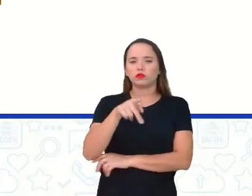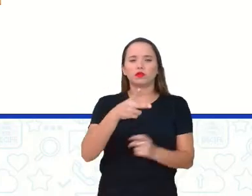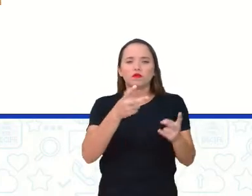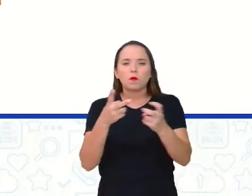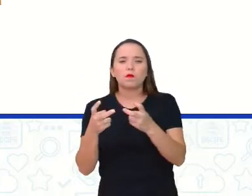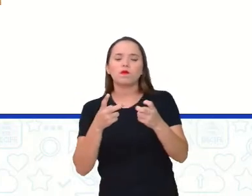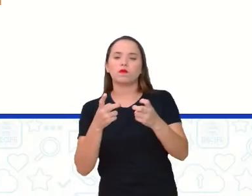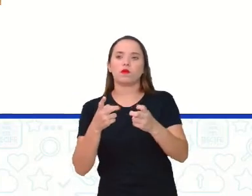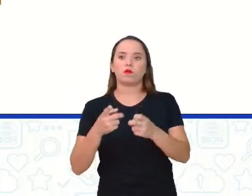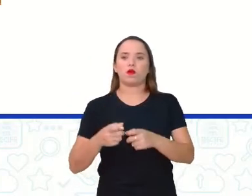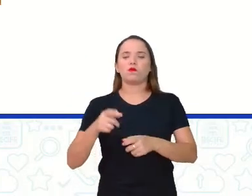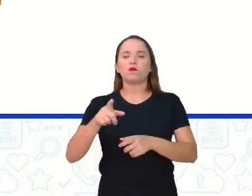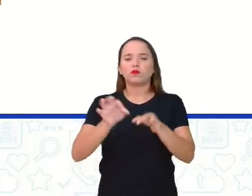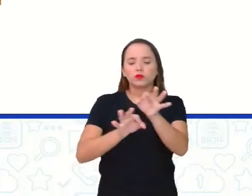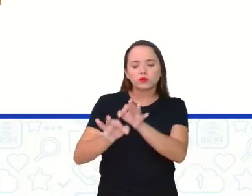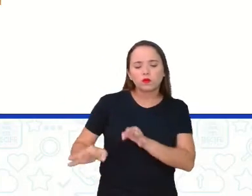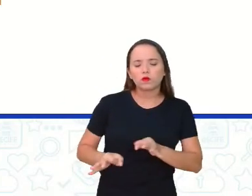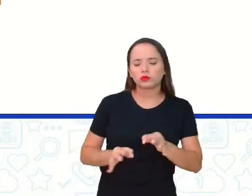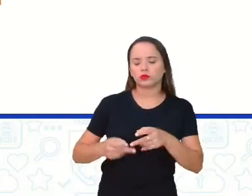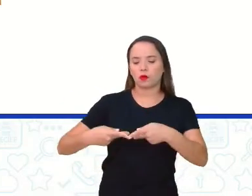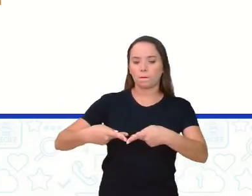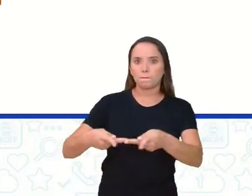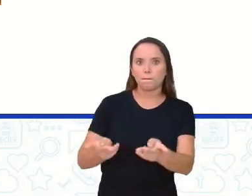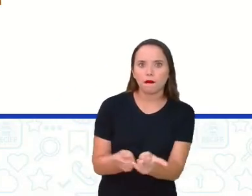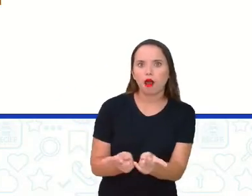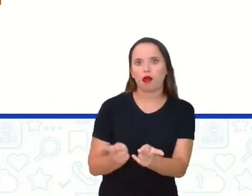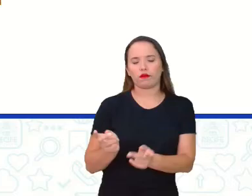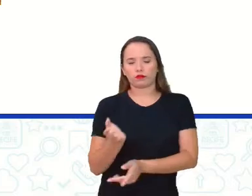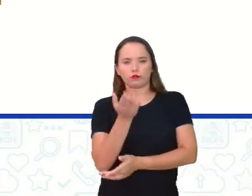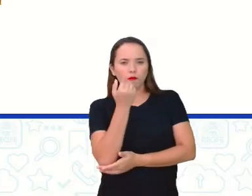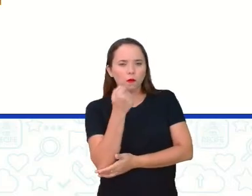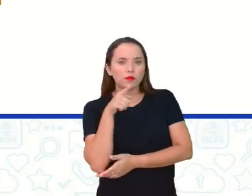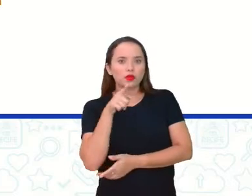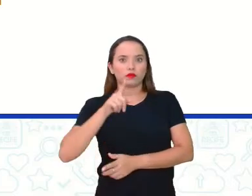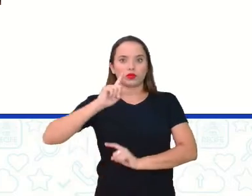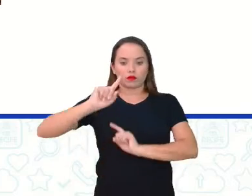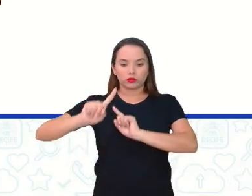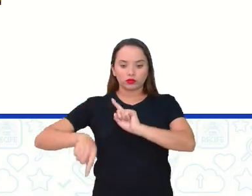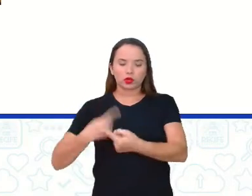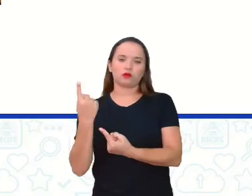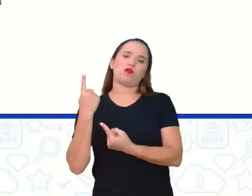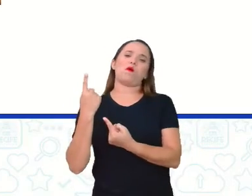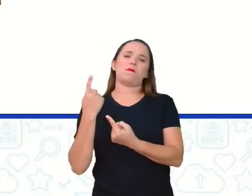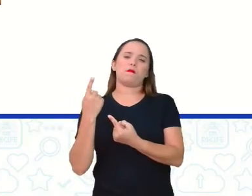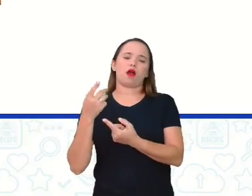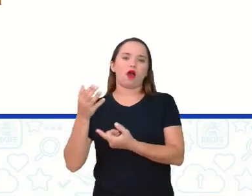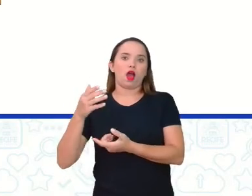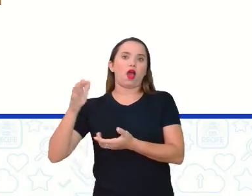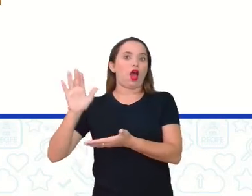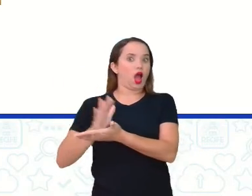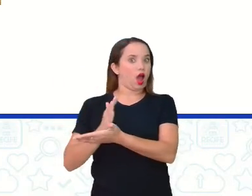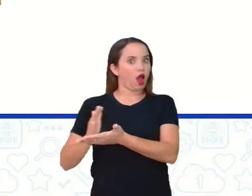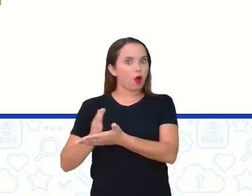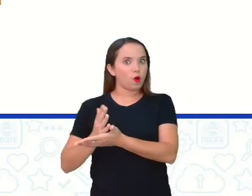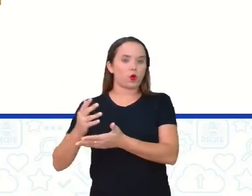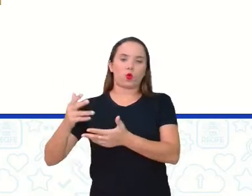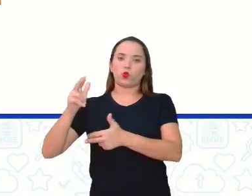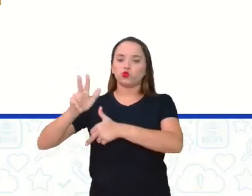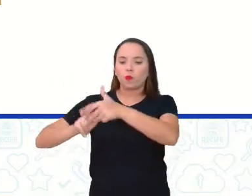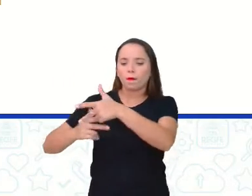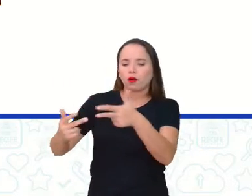um determinado prato, uma determinada comida, você transforma alguns alimentos em outros, né? Ou seja,